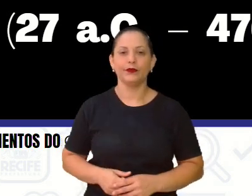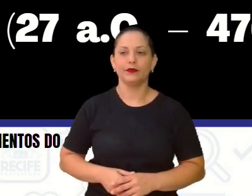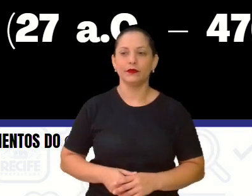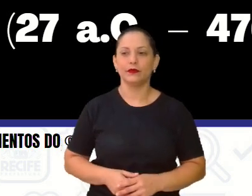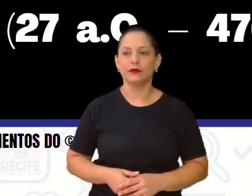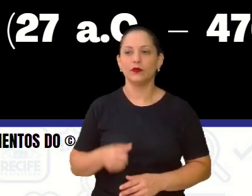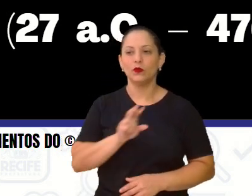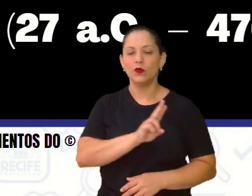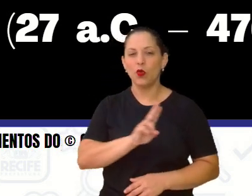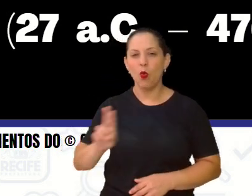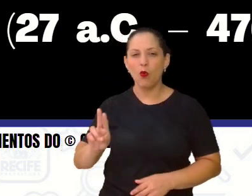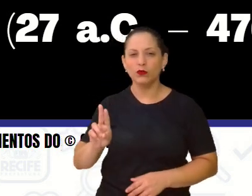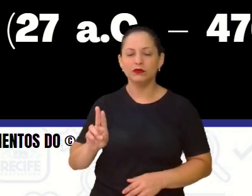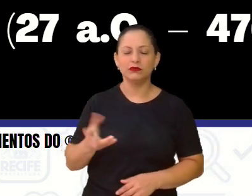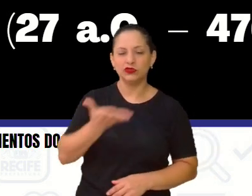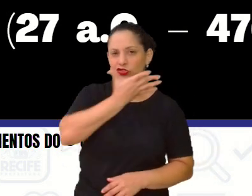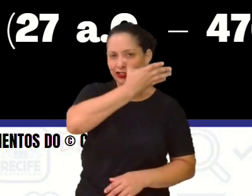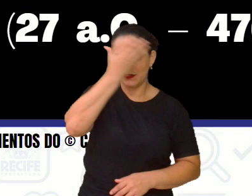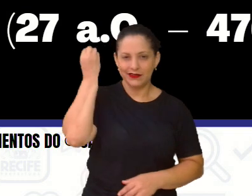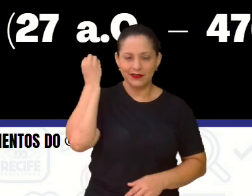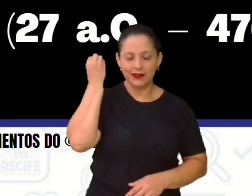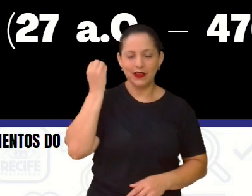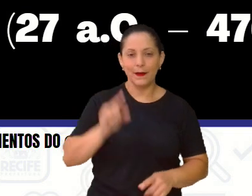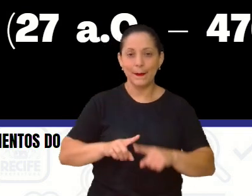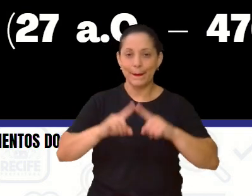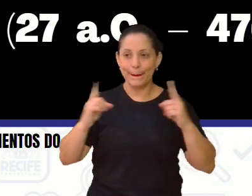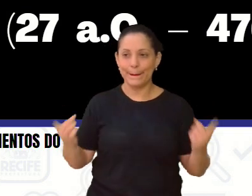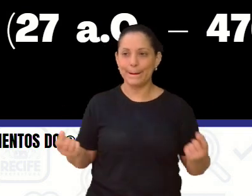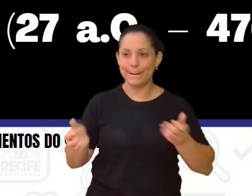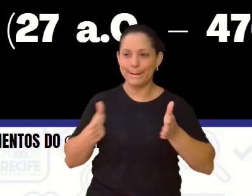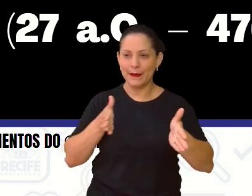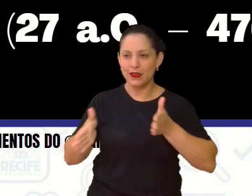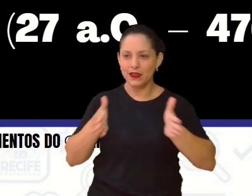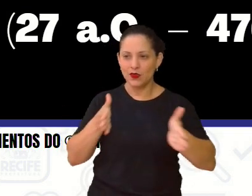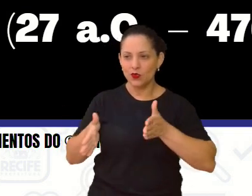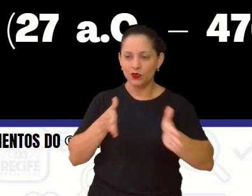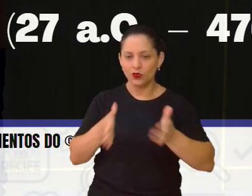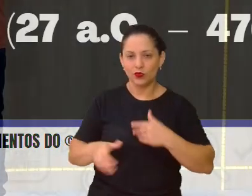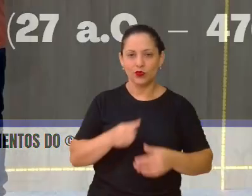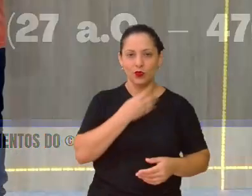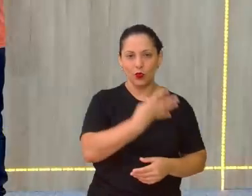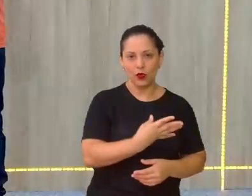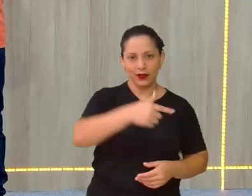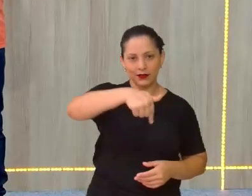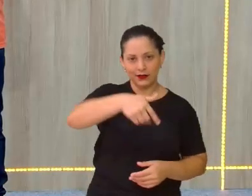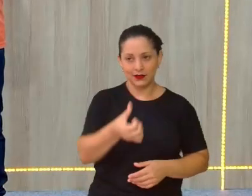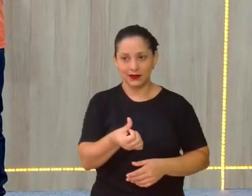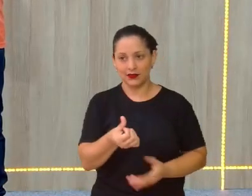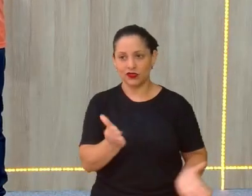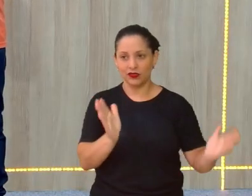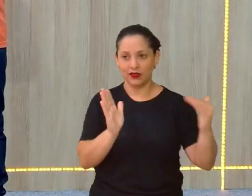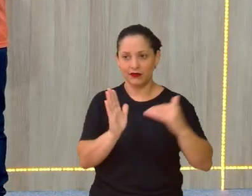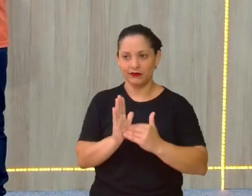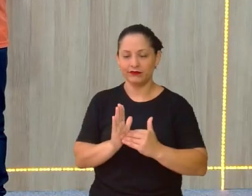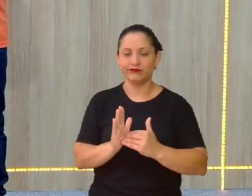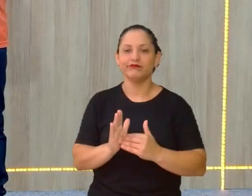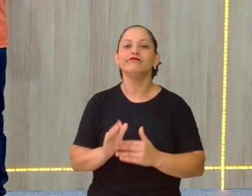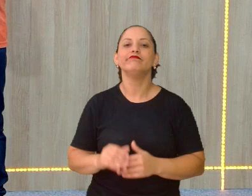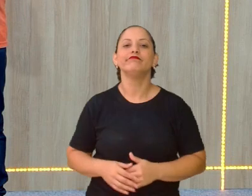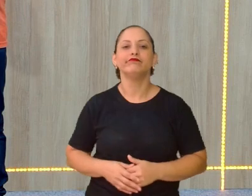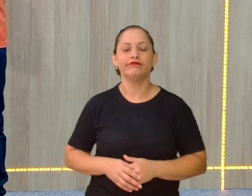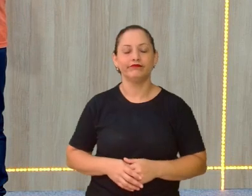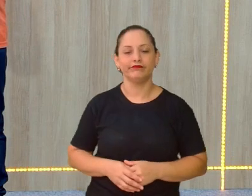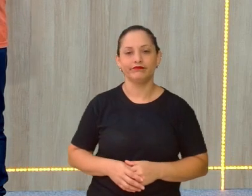Cláudio, eu estou esquecendo, mas a gente vai lembrar, certo? Às vezes falha. Mas a gente tem